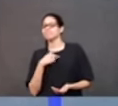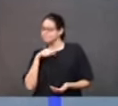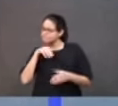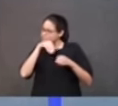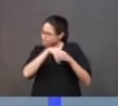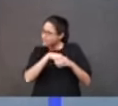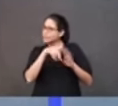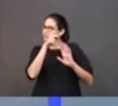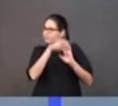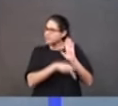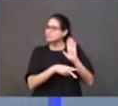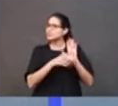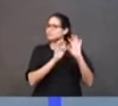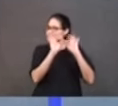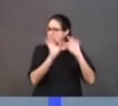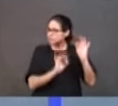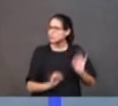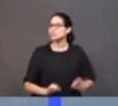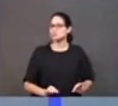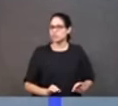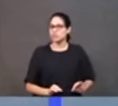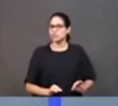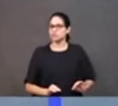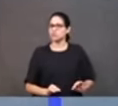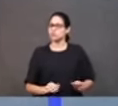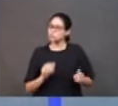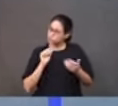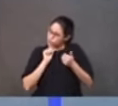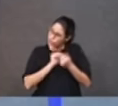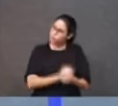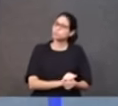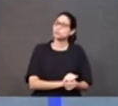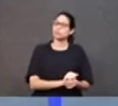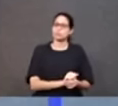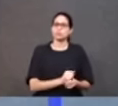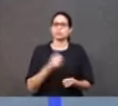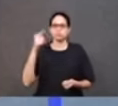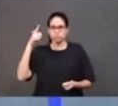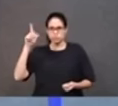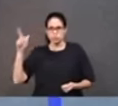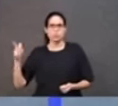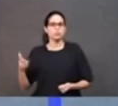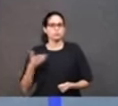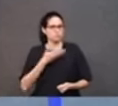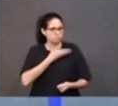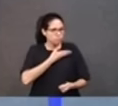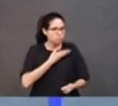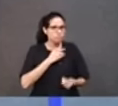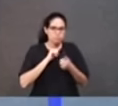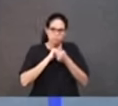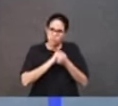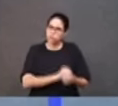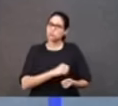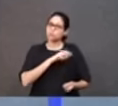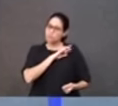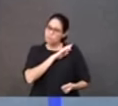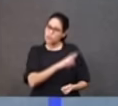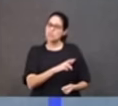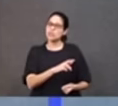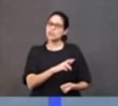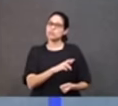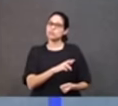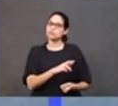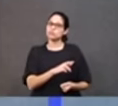projetos, inclusive juntamente com outros colegas, representando a área de Ciências Exatas e Tecnologia,